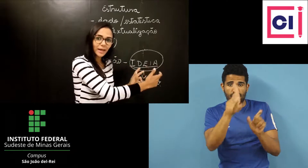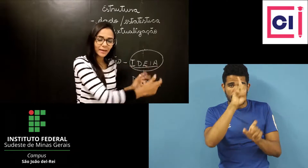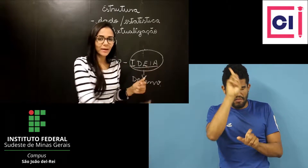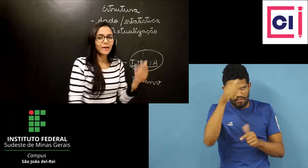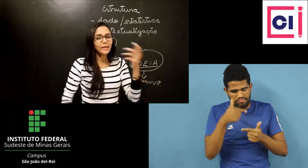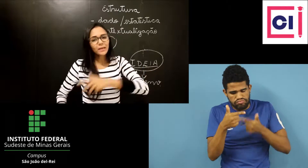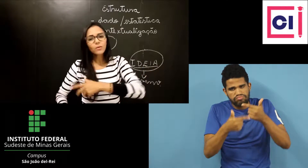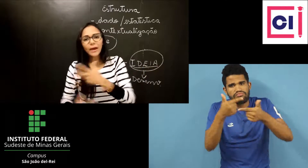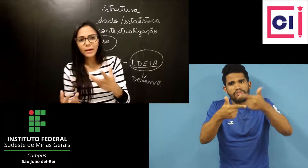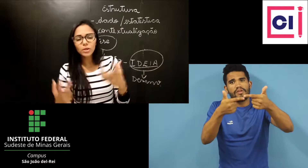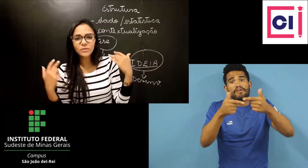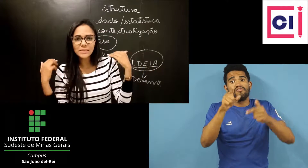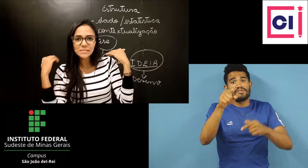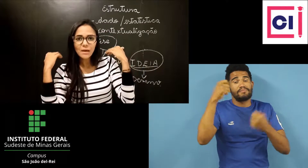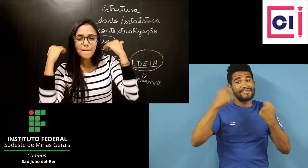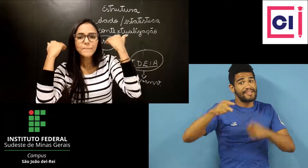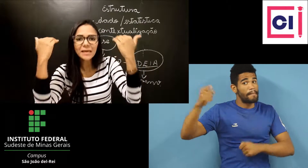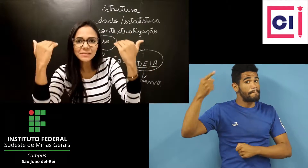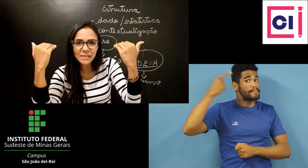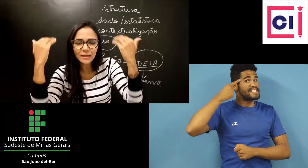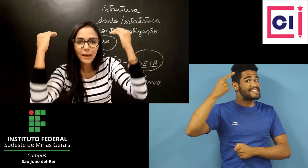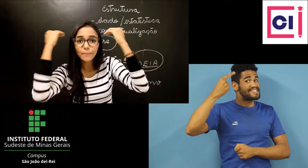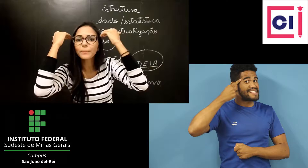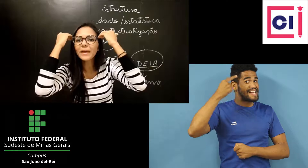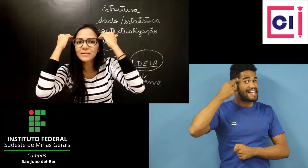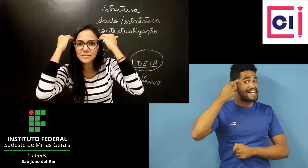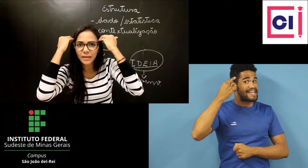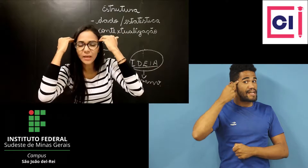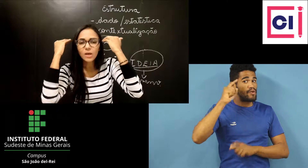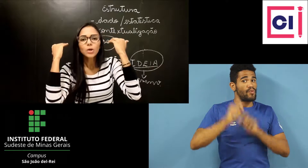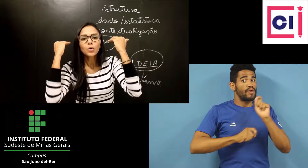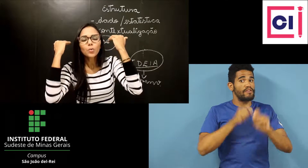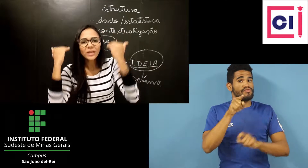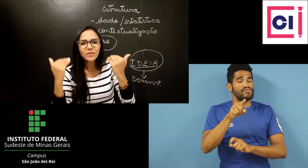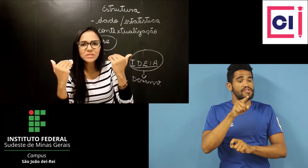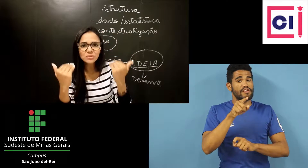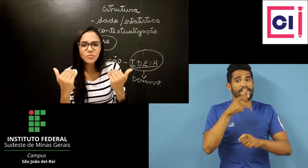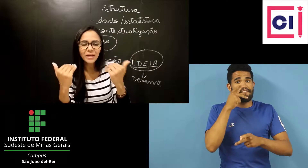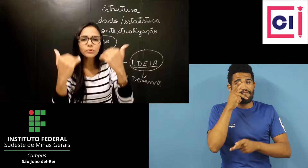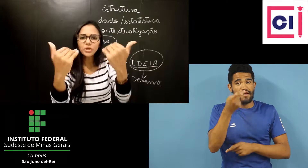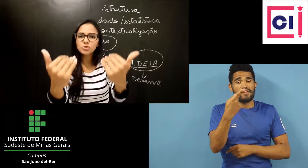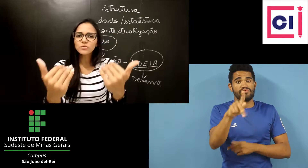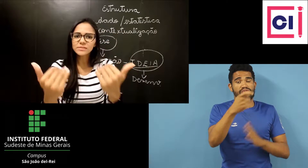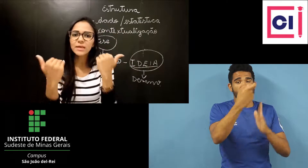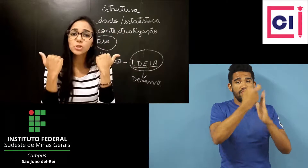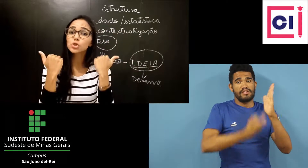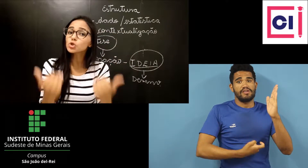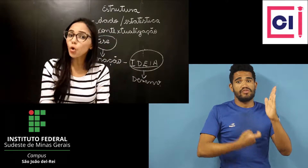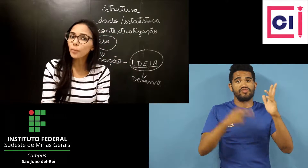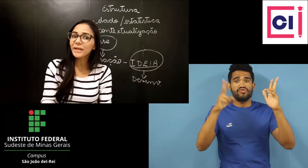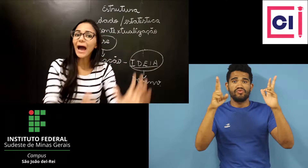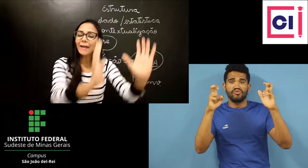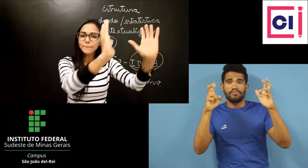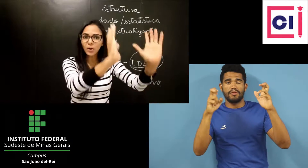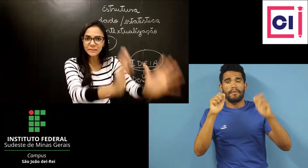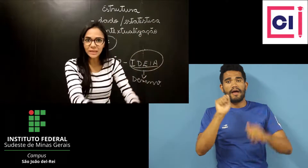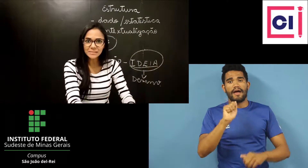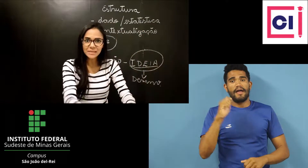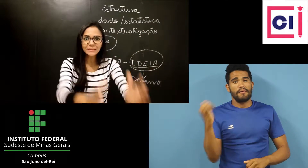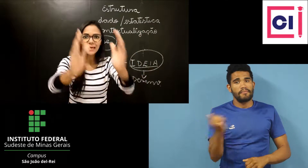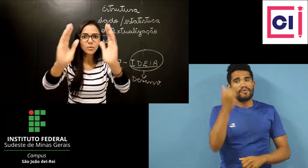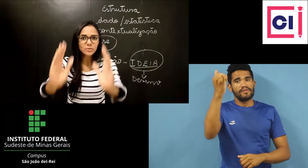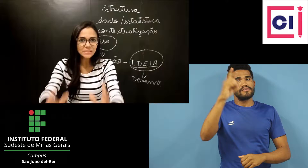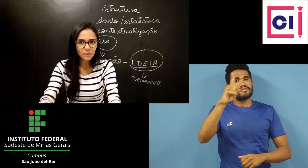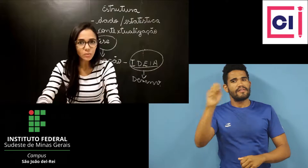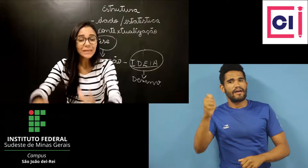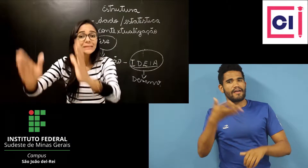a sua ideia. E eu quero que vocês pensem. O que vocês vão falar no texto de vocês sobre a